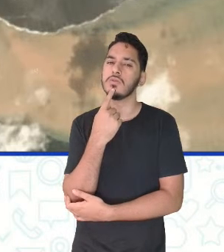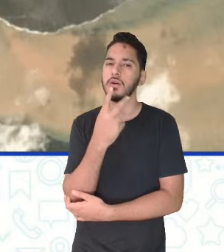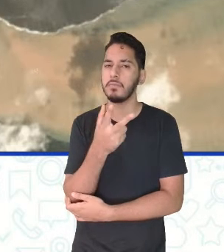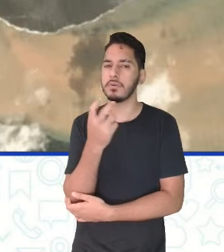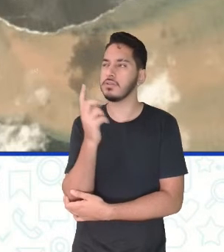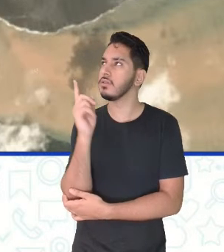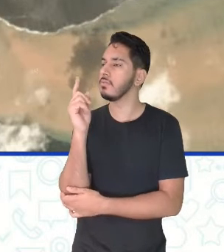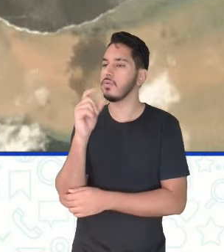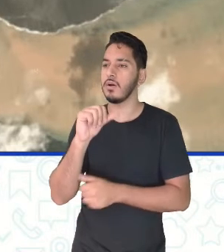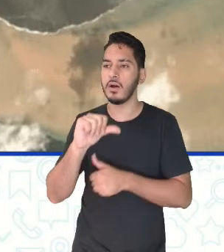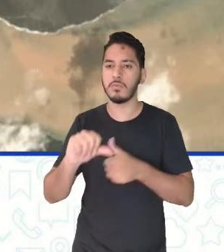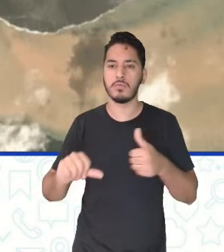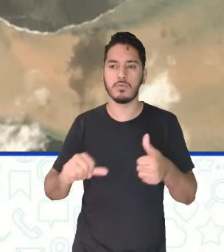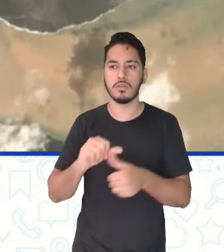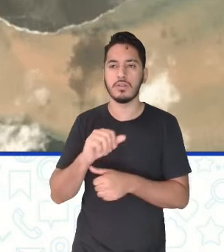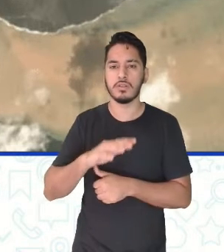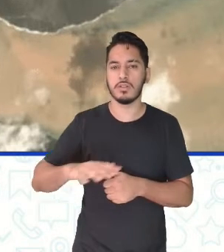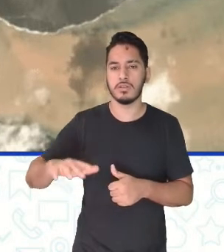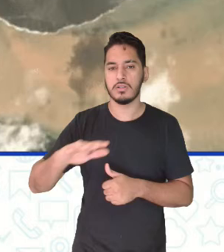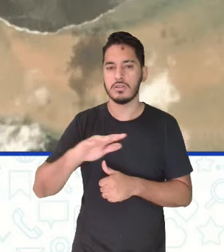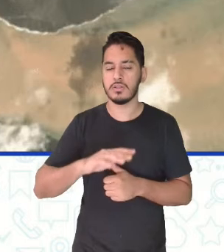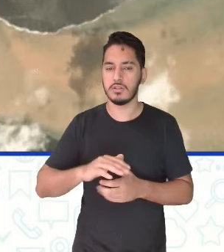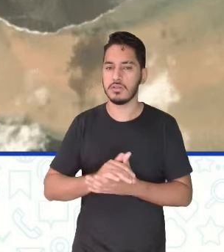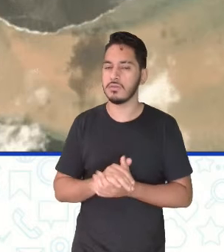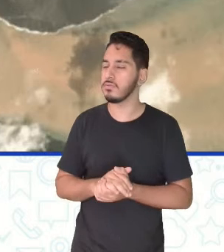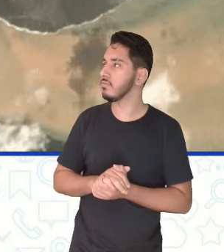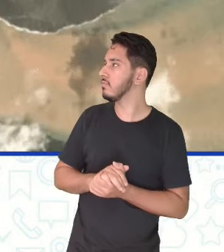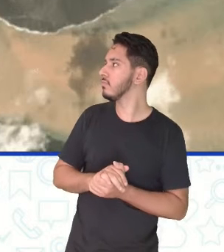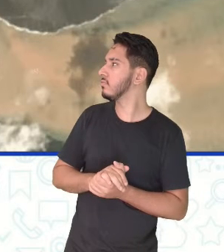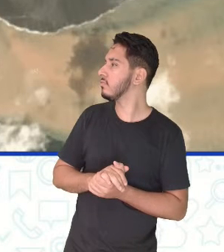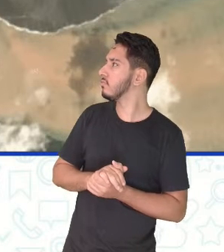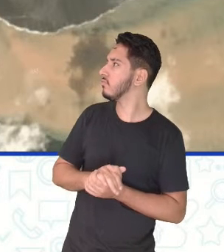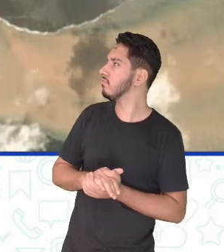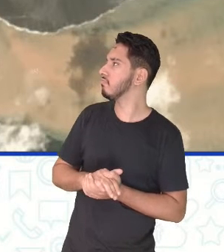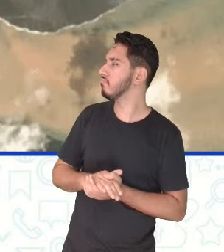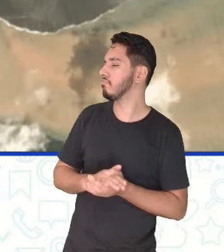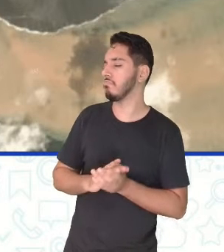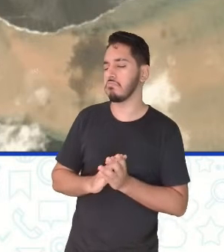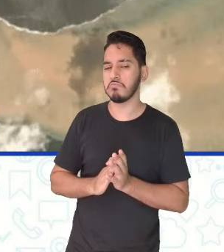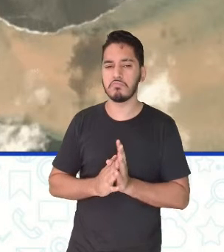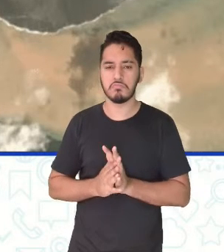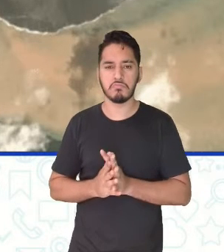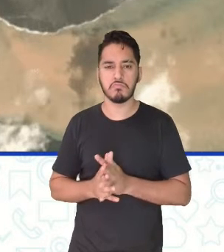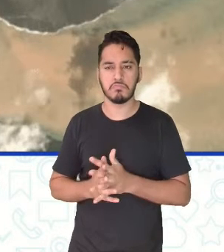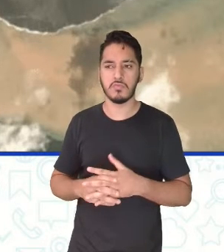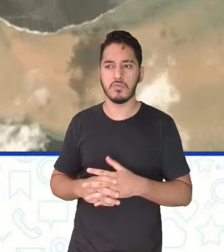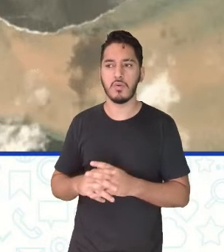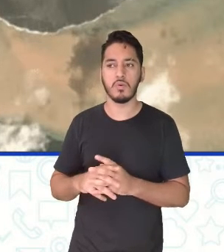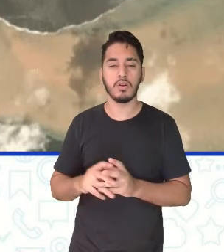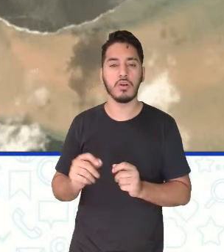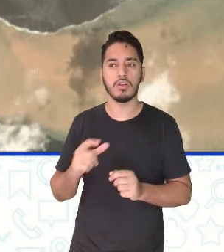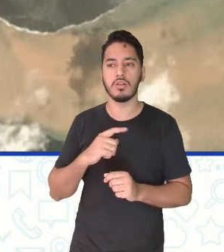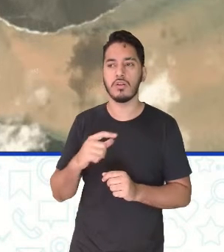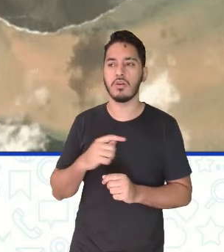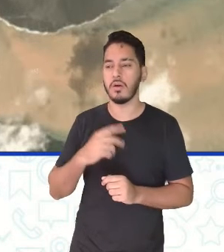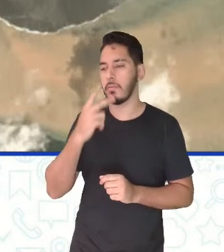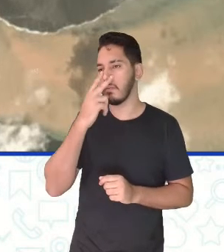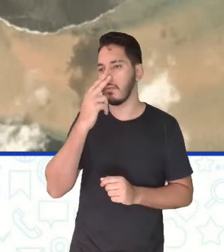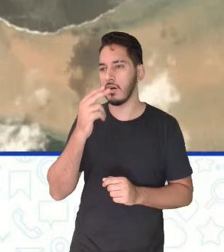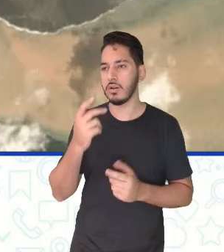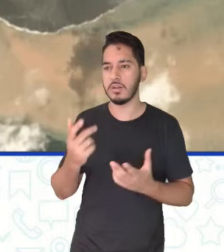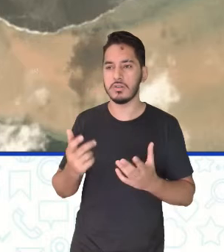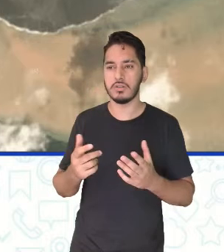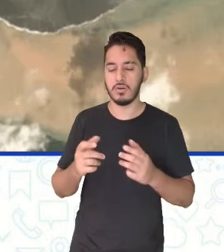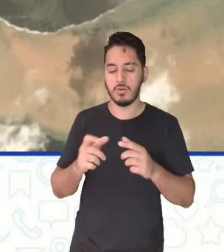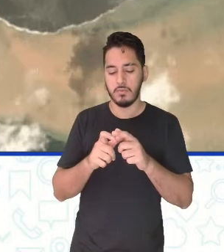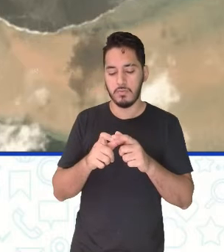ocorreu nessa paisagem. Olha só, hein, professor? Olha como ali, ó, abriu-se uma